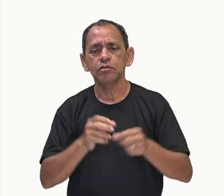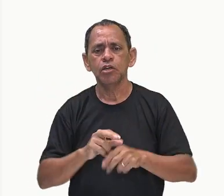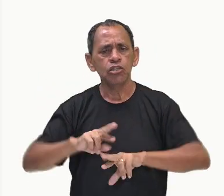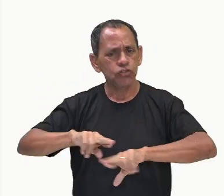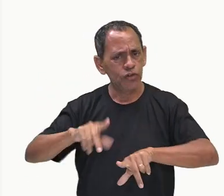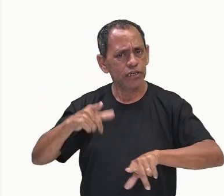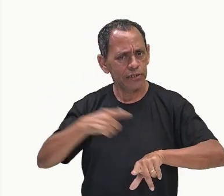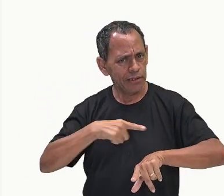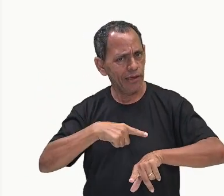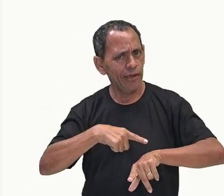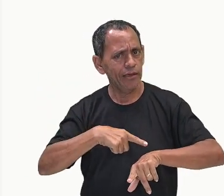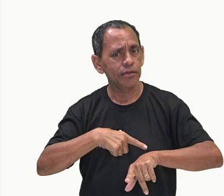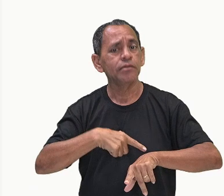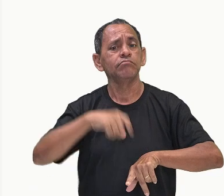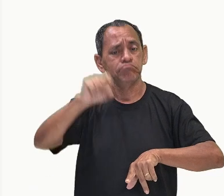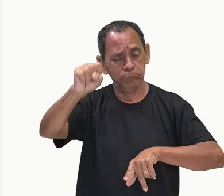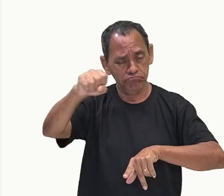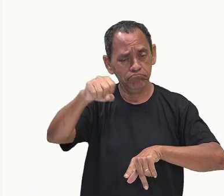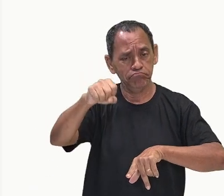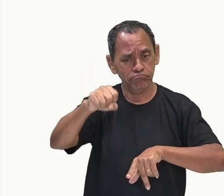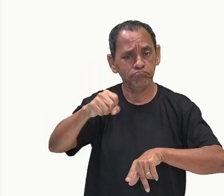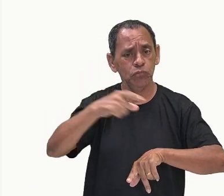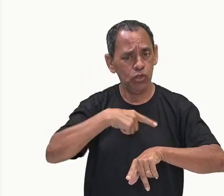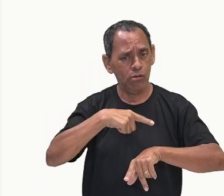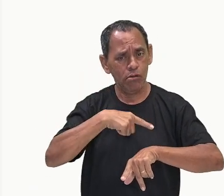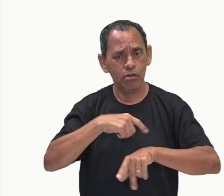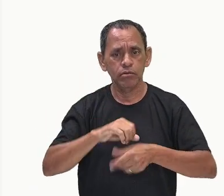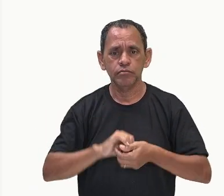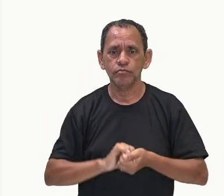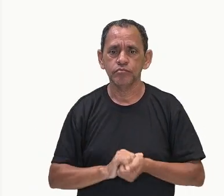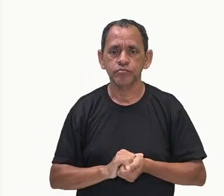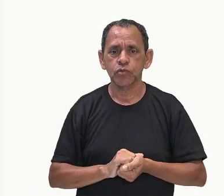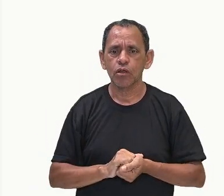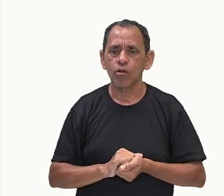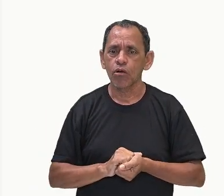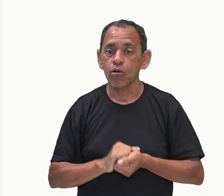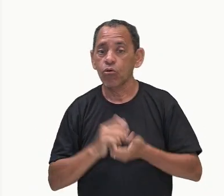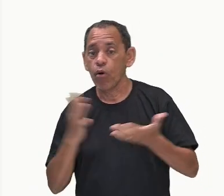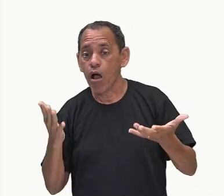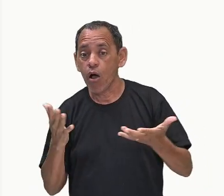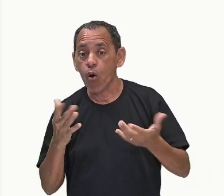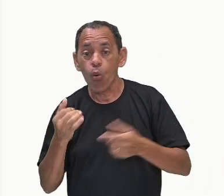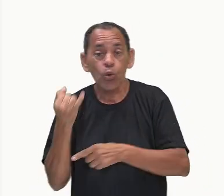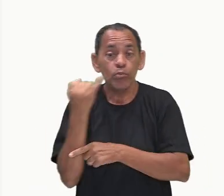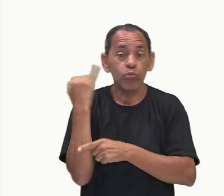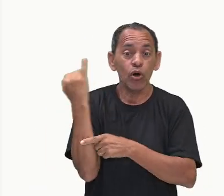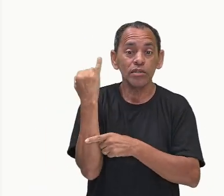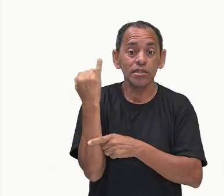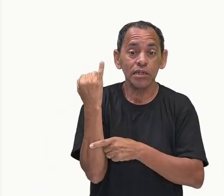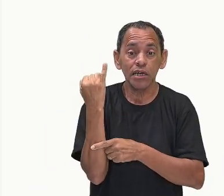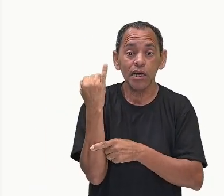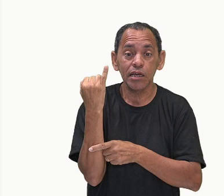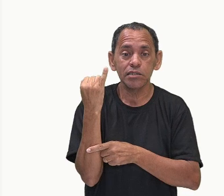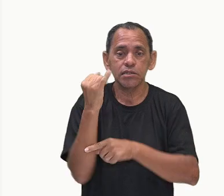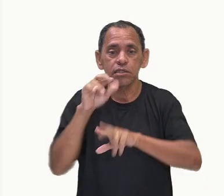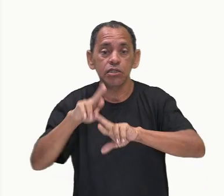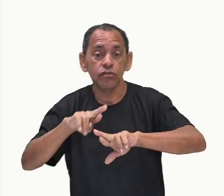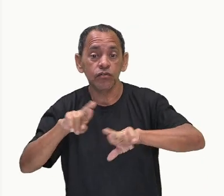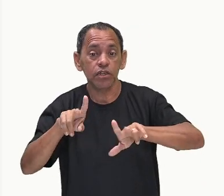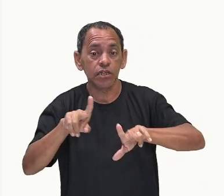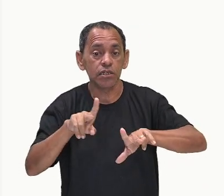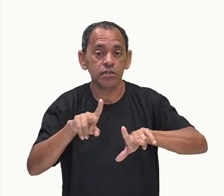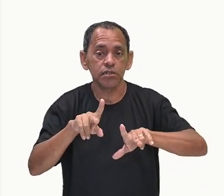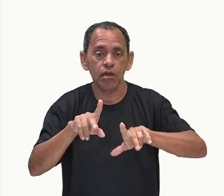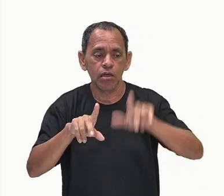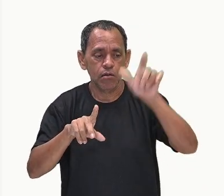vendo que existe uma diferença entre os dois, não é? Qual é a diferença crucial aí entre esses dois cilindros?